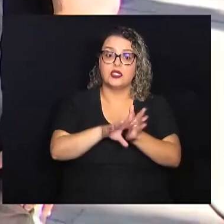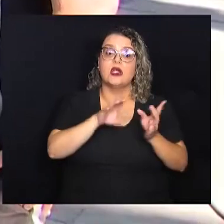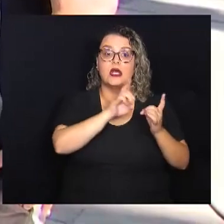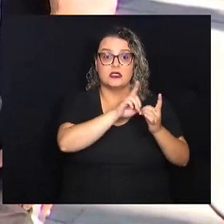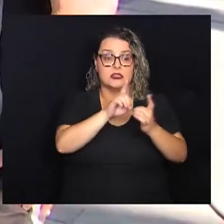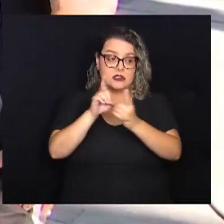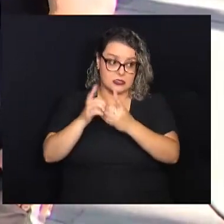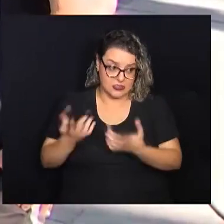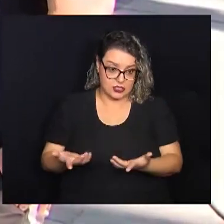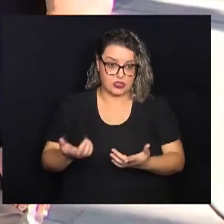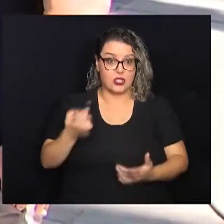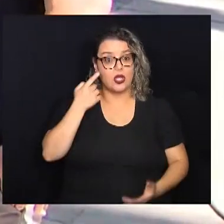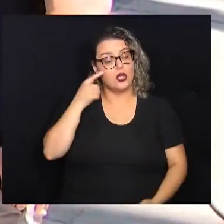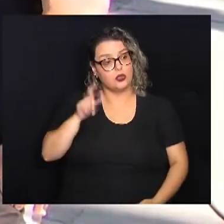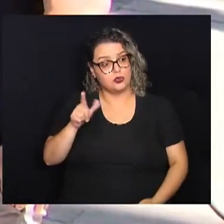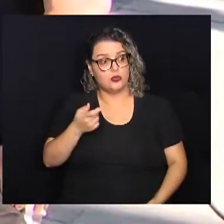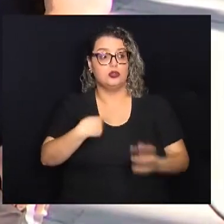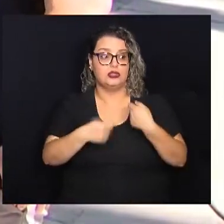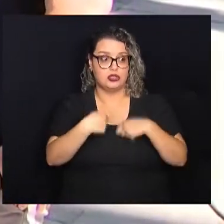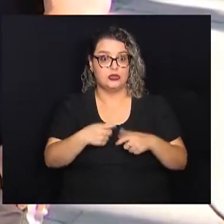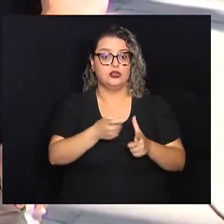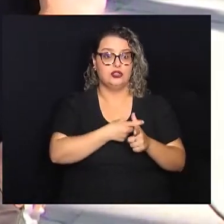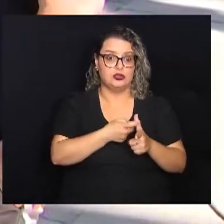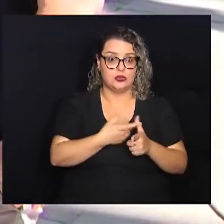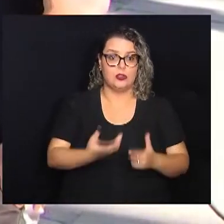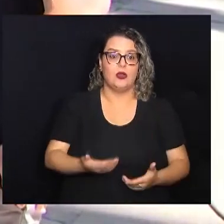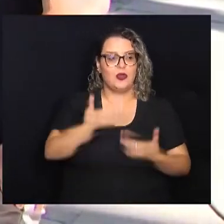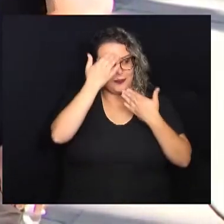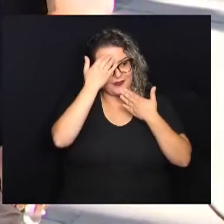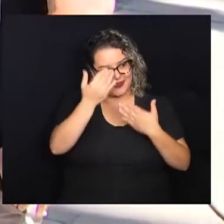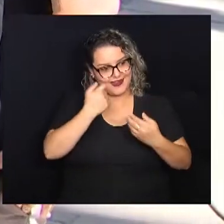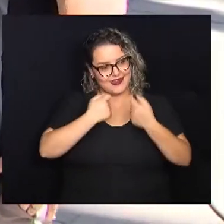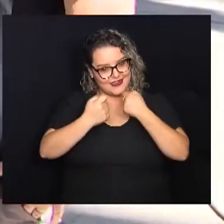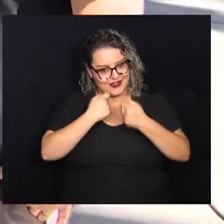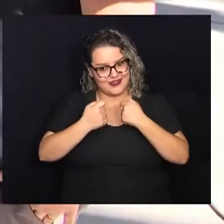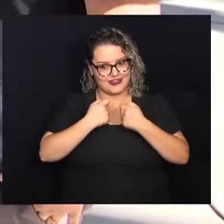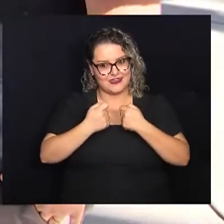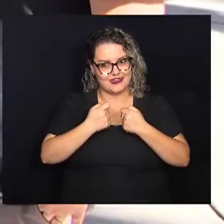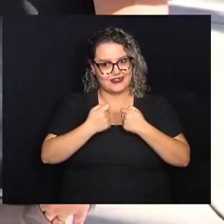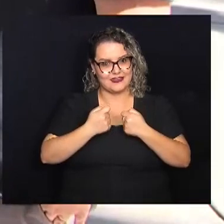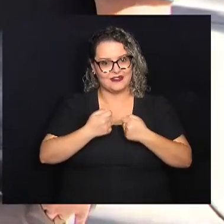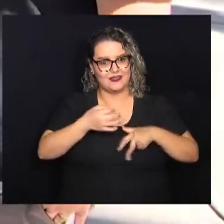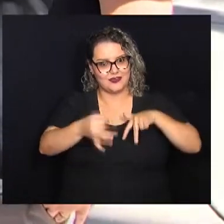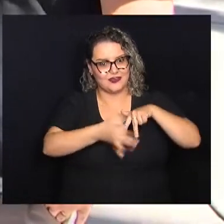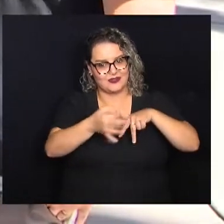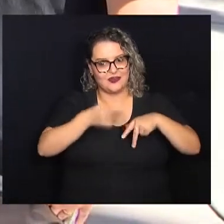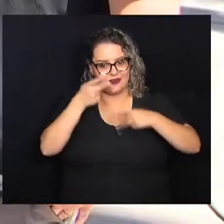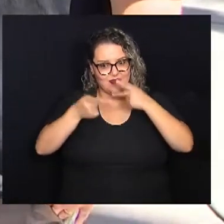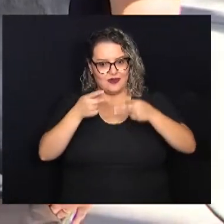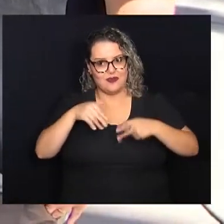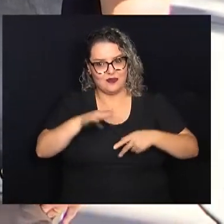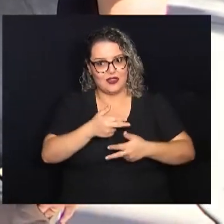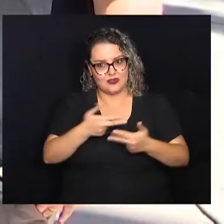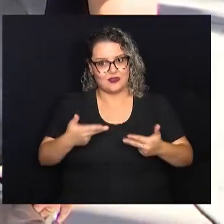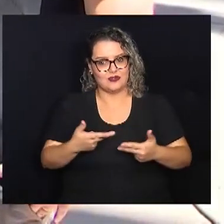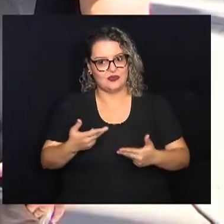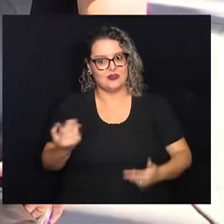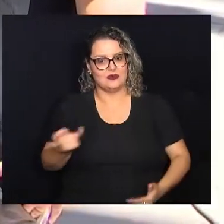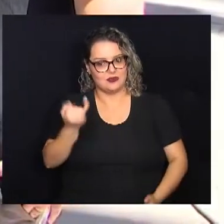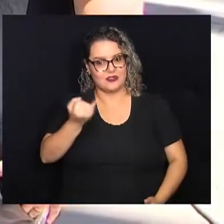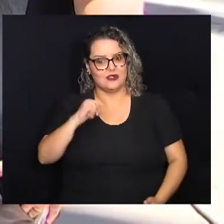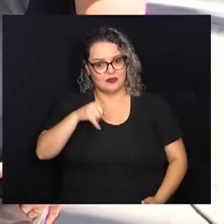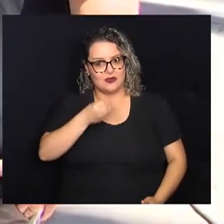atendidas e, evidentemente, negociarem as suas dívidas. Muito obrigado pela entrevista, suas considerações finais, mais alguma coisa que você queira aproveitar